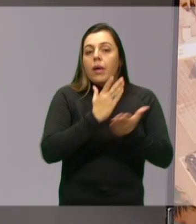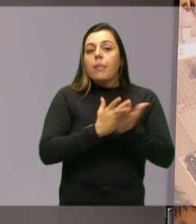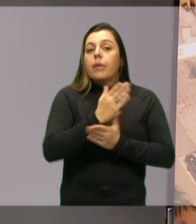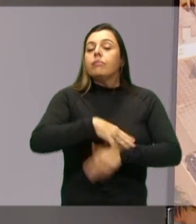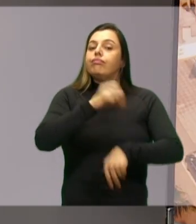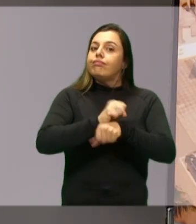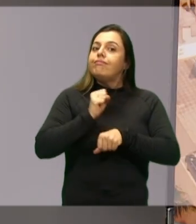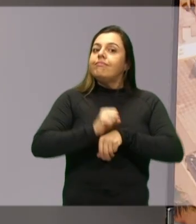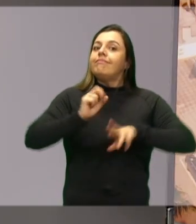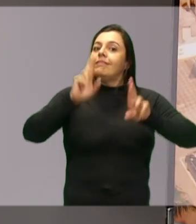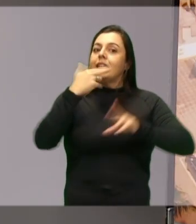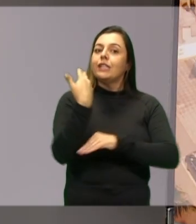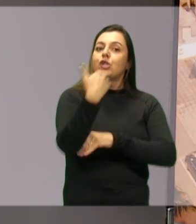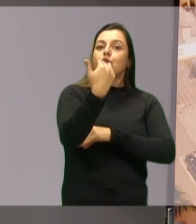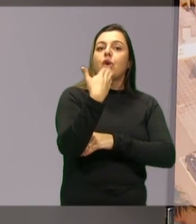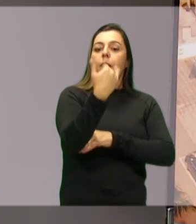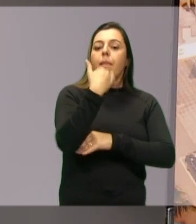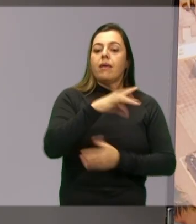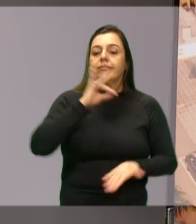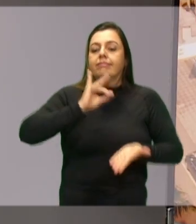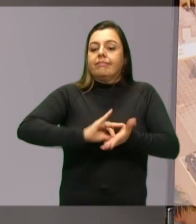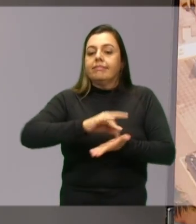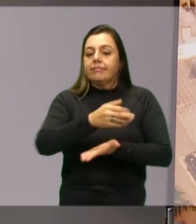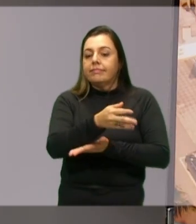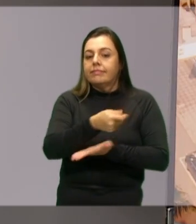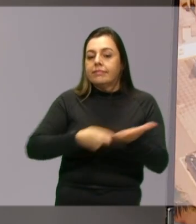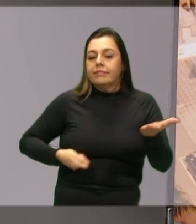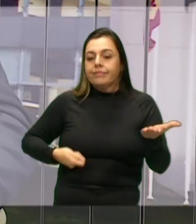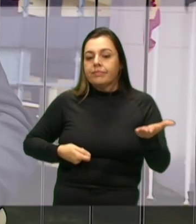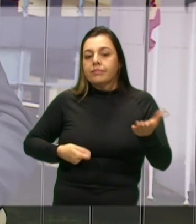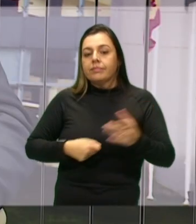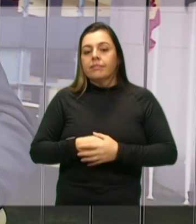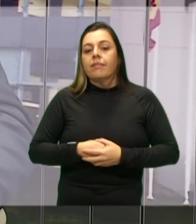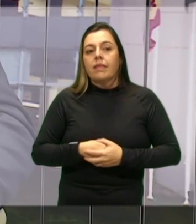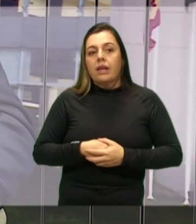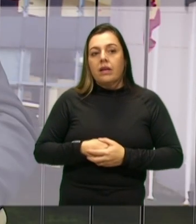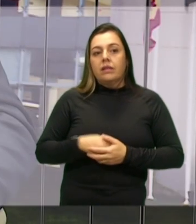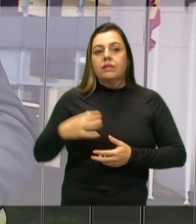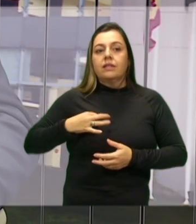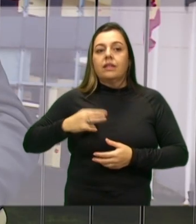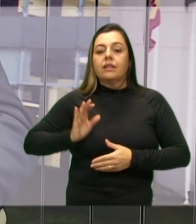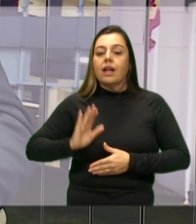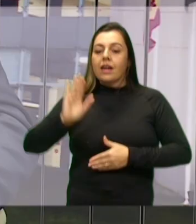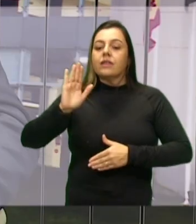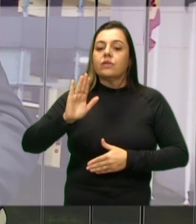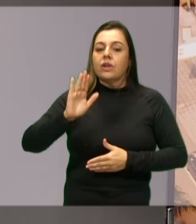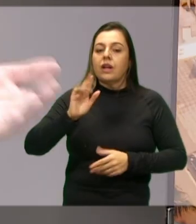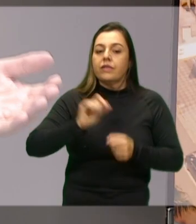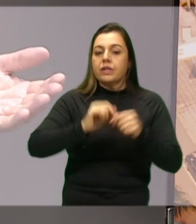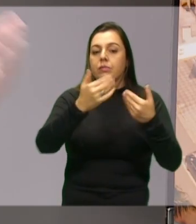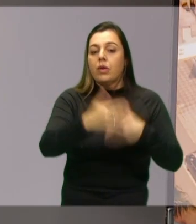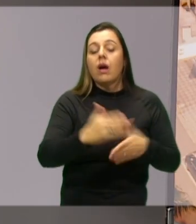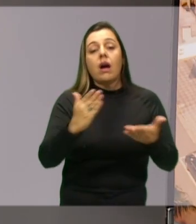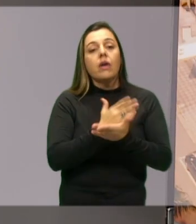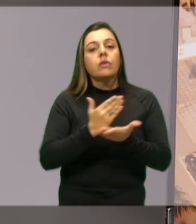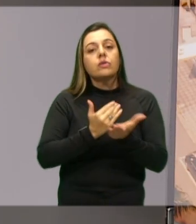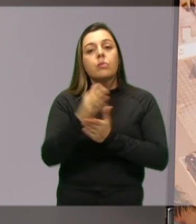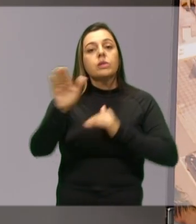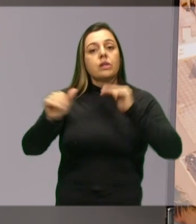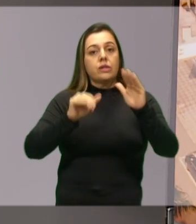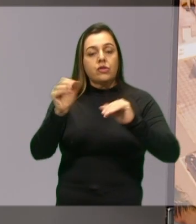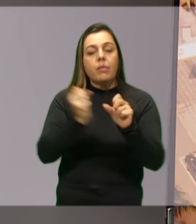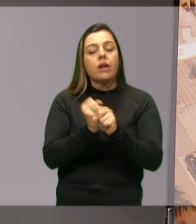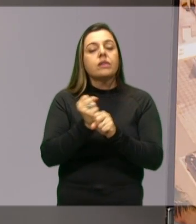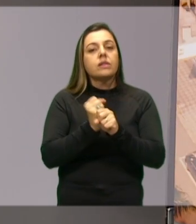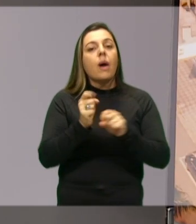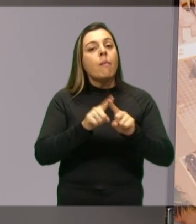ficaram na expectativa de serem chamados, muitos candidatos, né? Sim. Alguns começaram a ser chamados esse